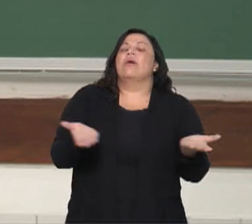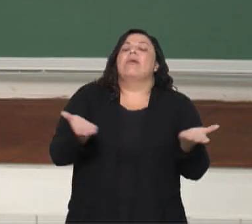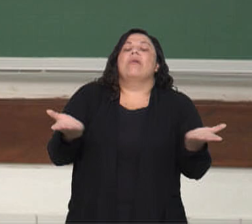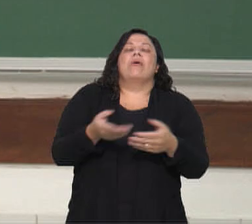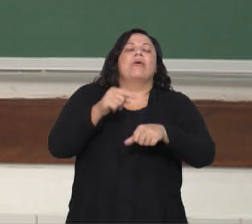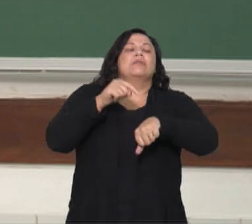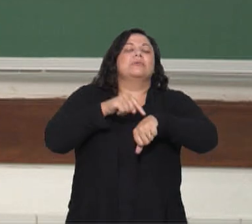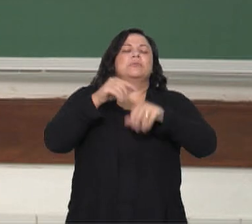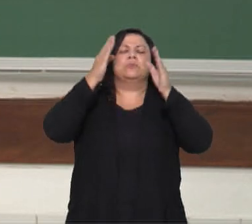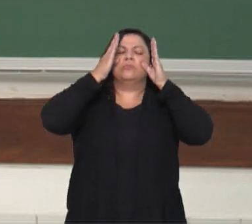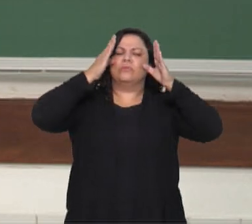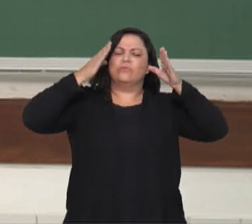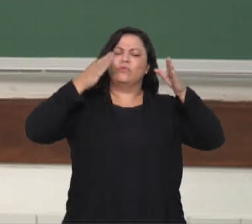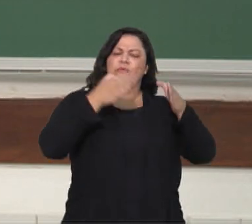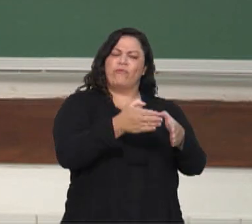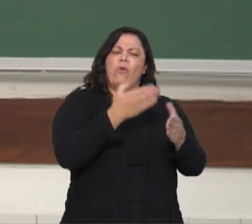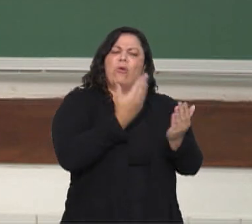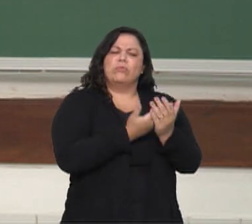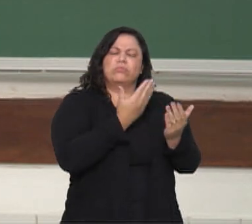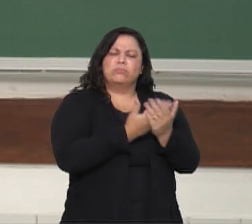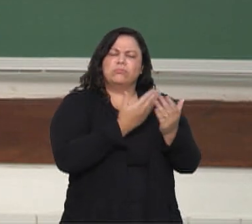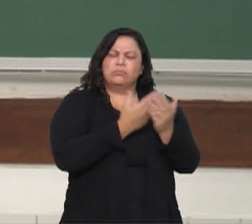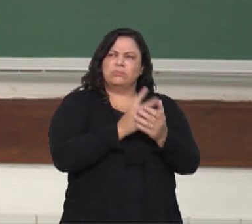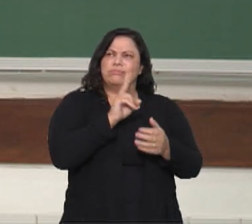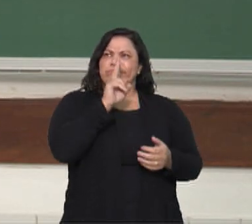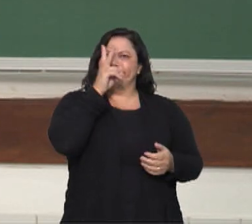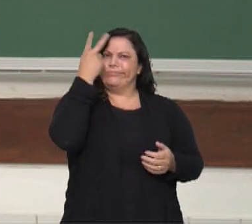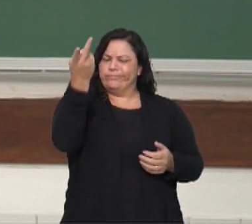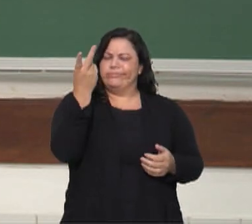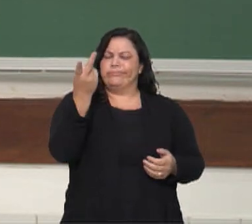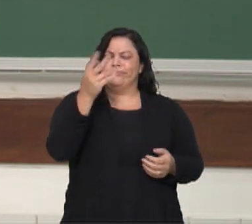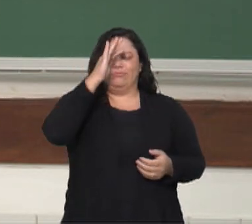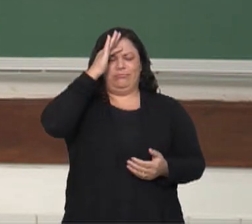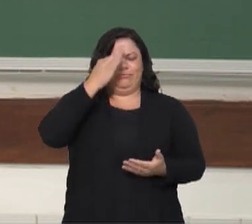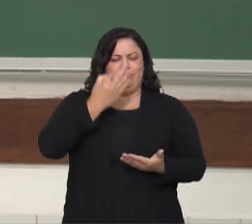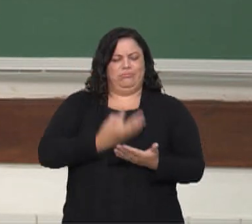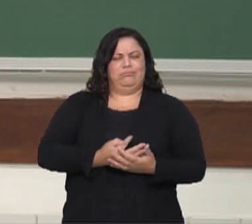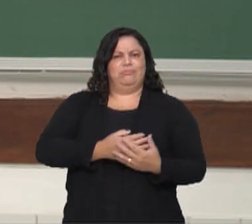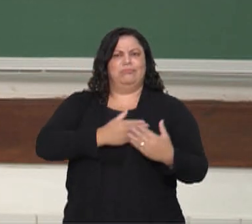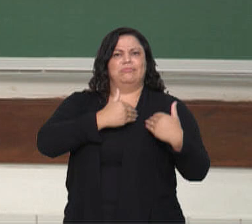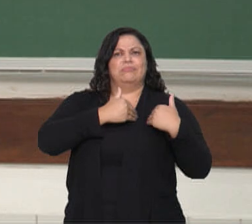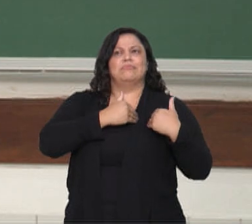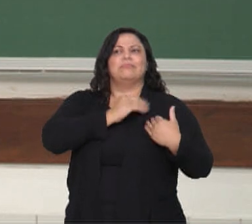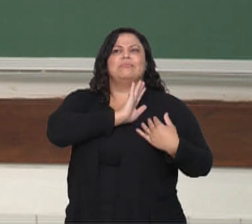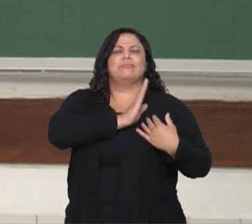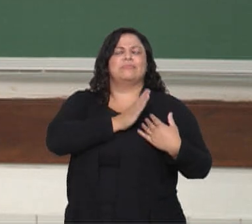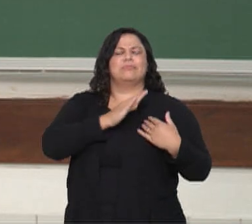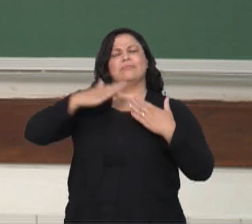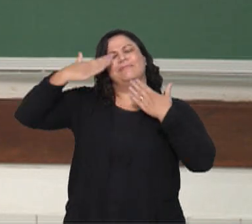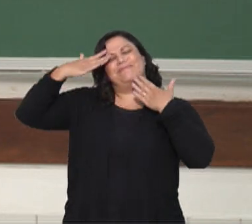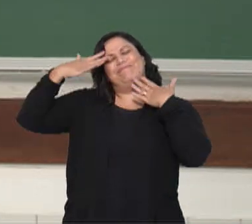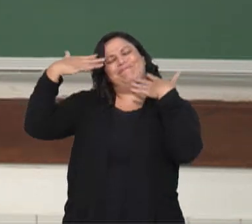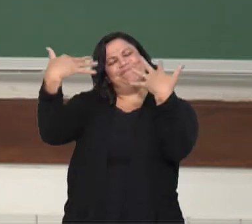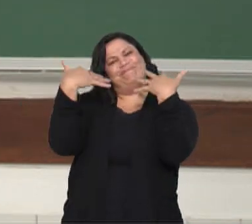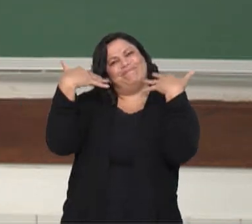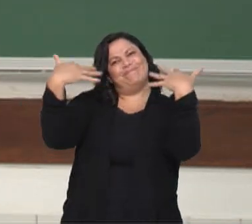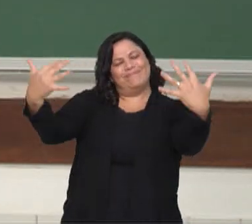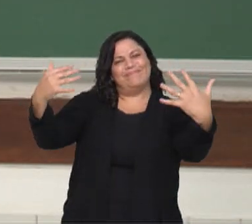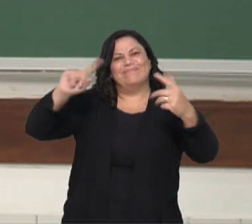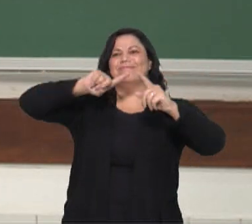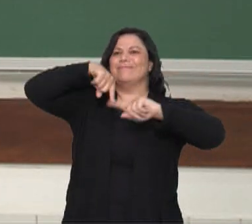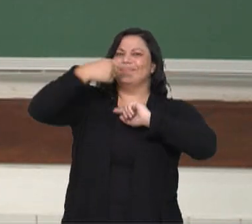muito foco nos estudos, muita força, fé no coração. Muito obrigado, galerinha. Até a próxima. Valeu!